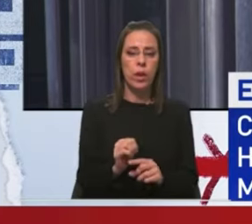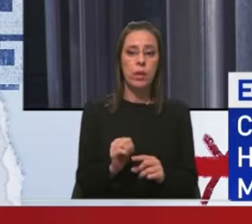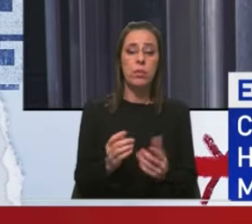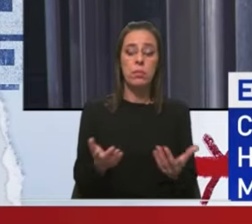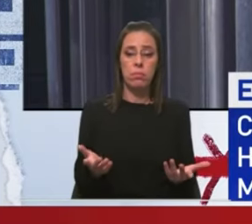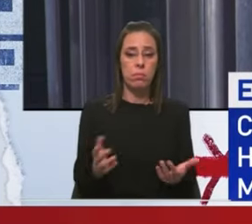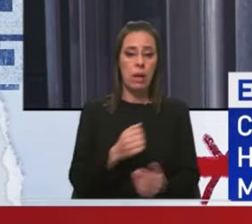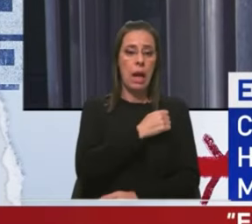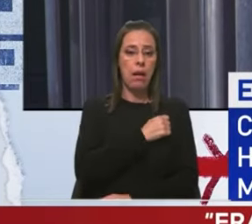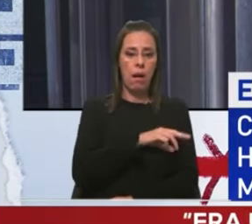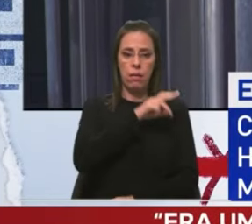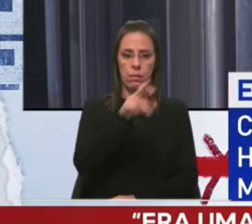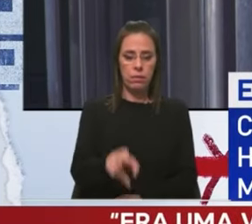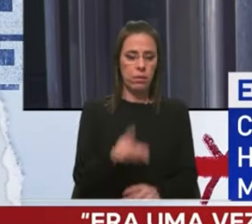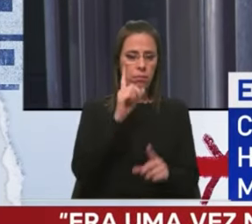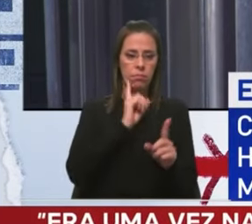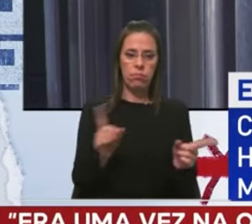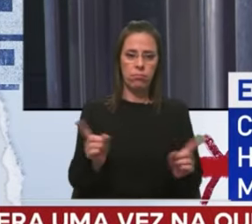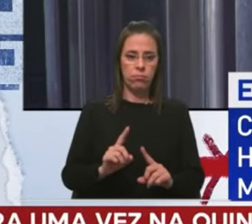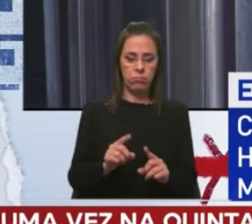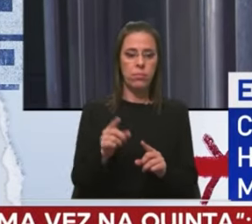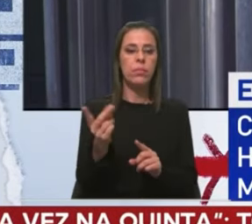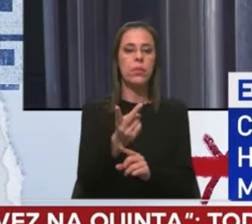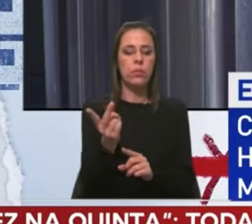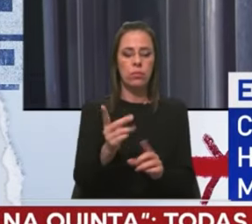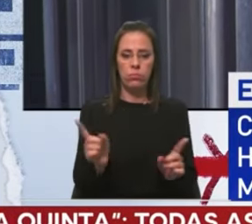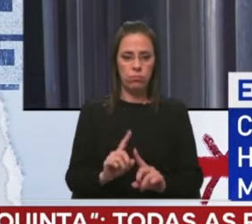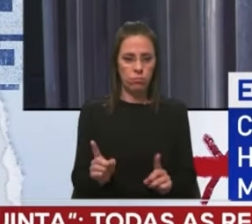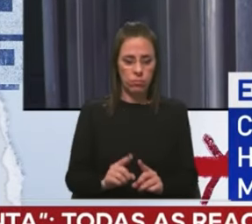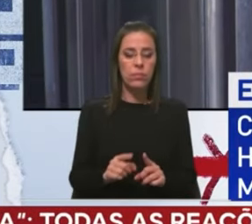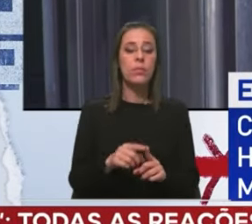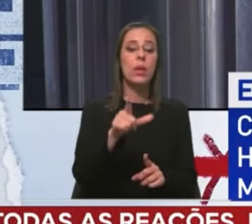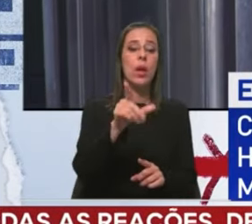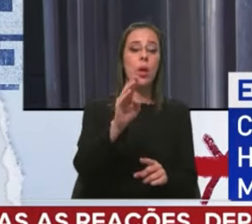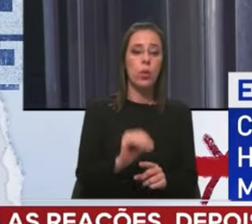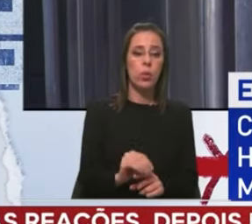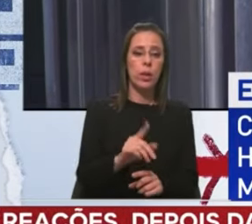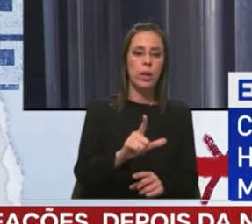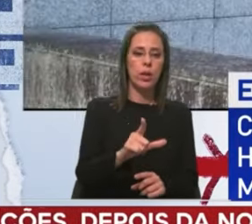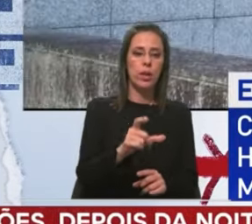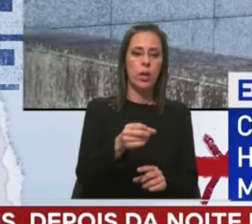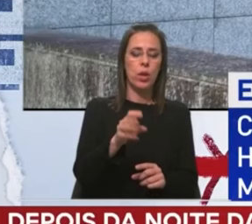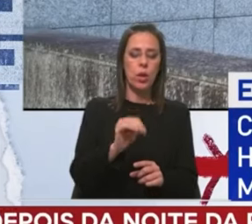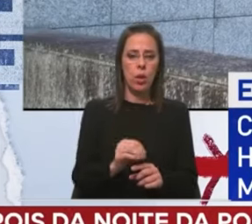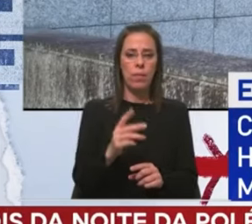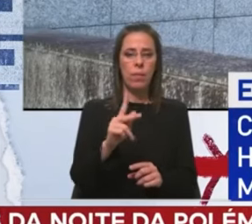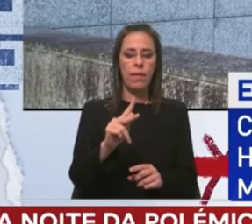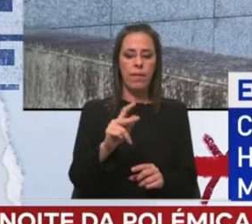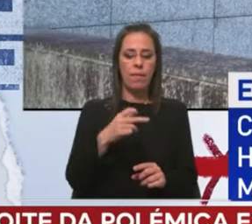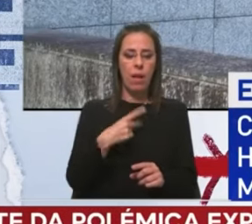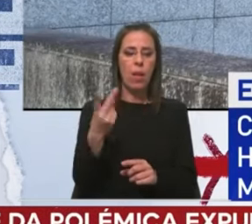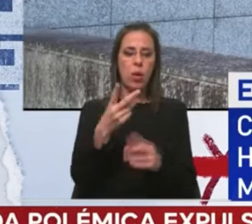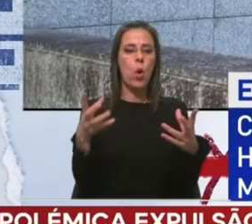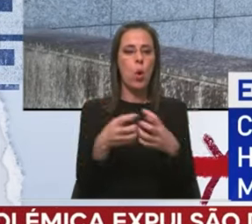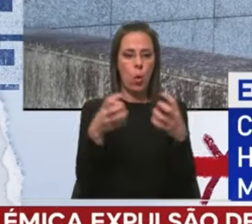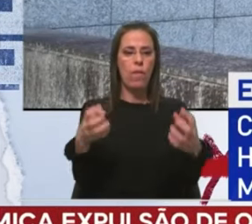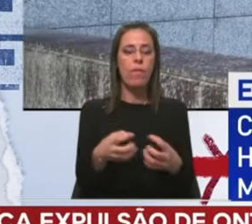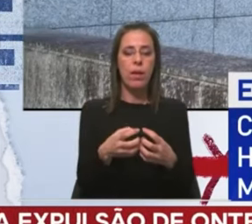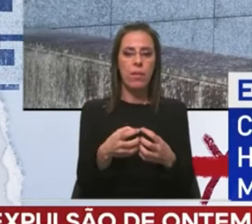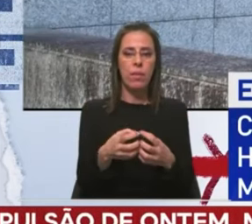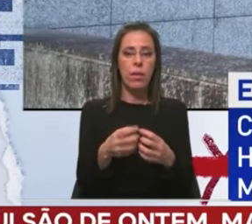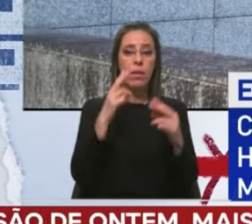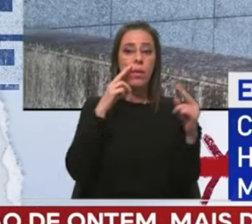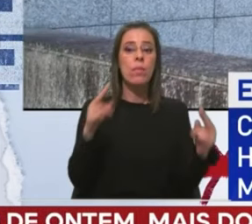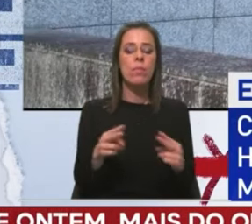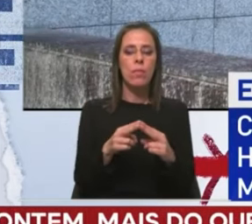frequentava a casa de Marta e Valdén e disse também que Luís Lopes e Valdén Mendes conviviam, mas que quando eles